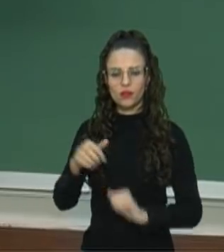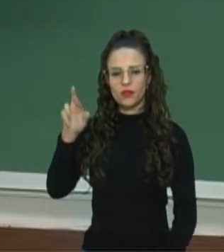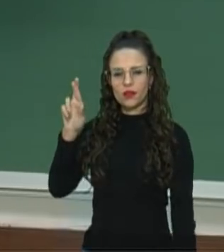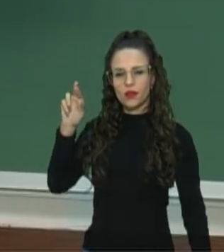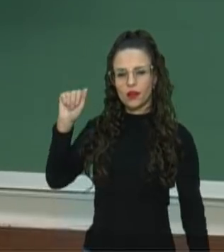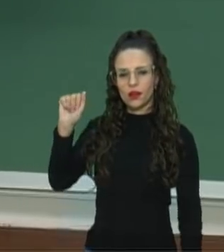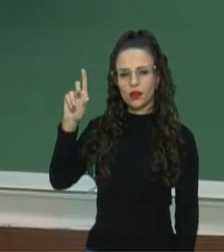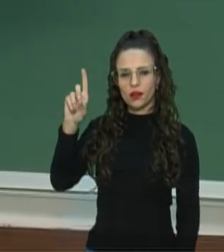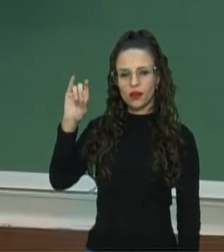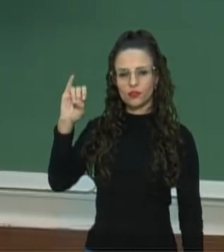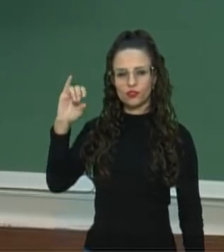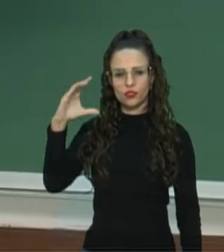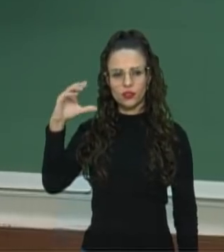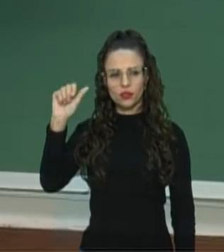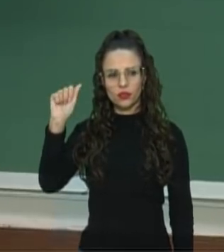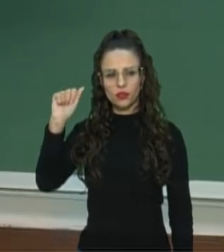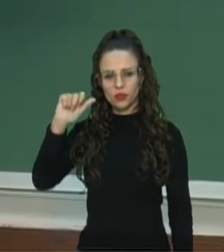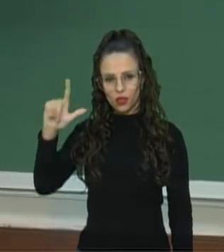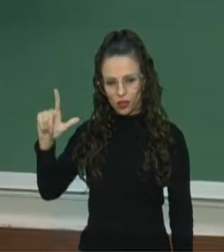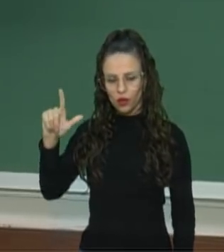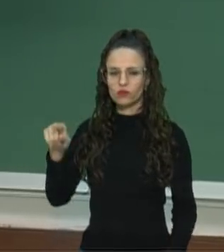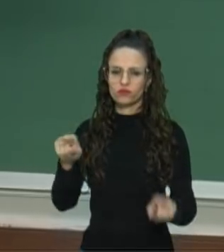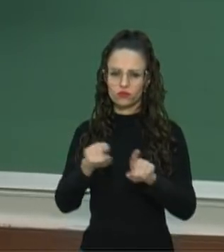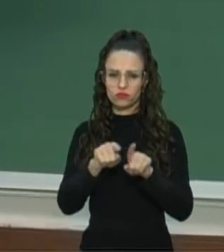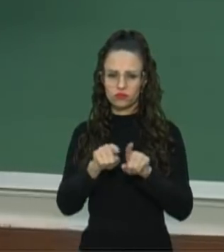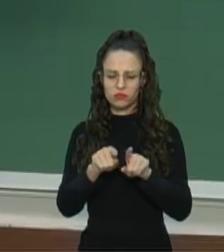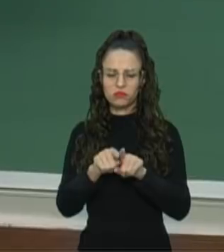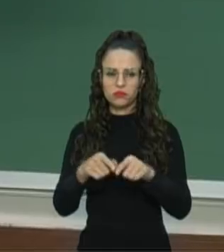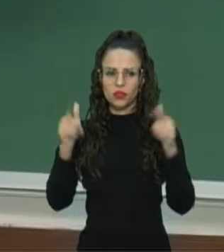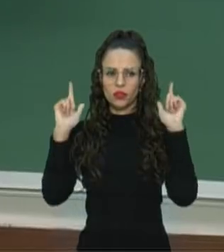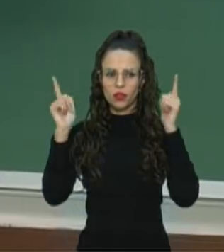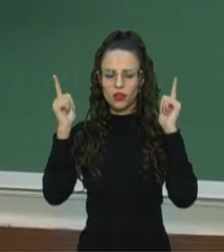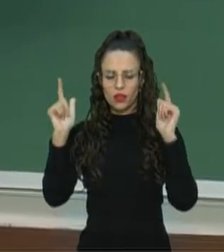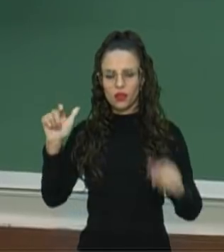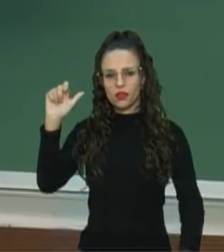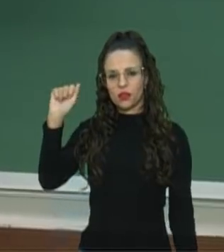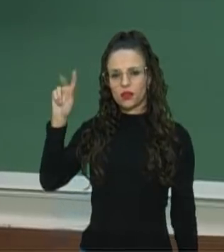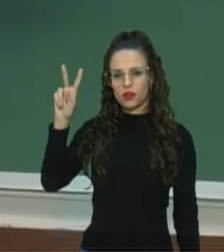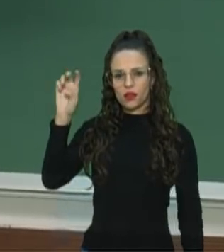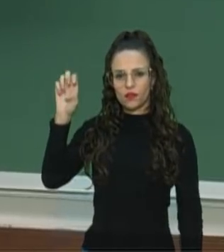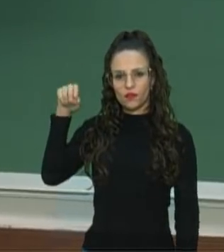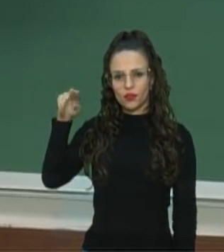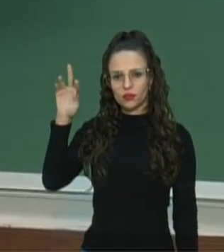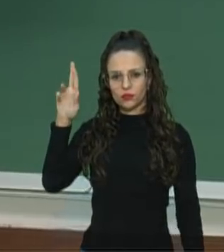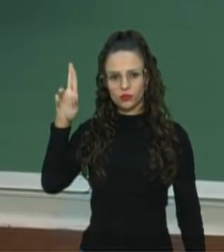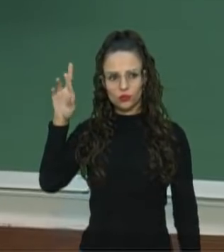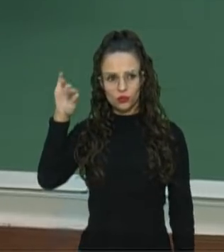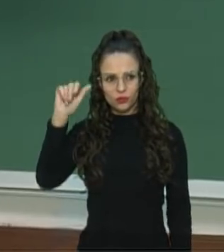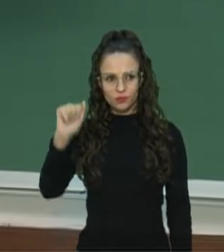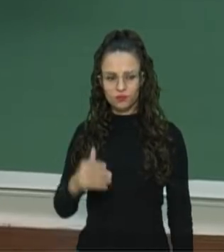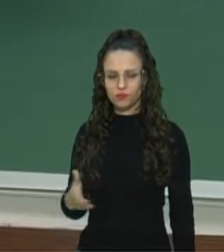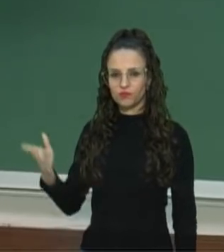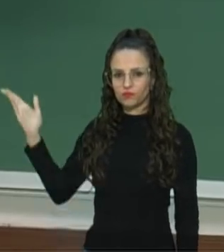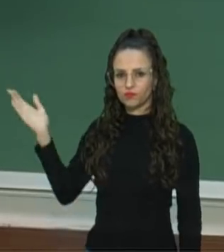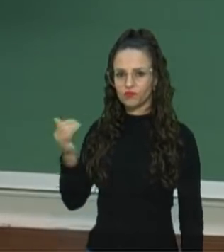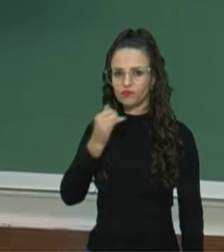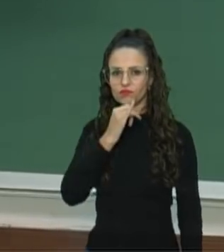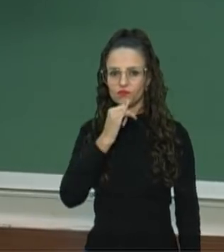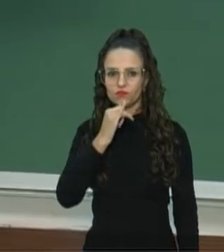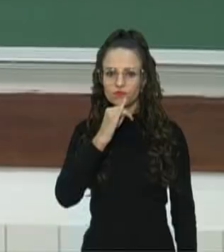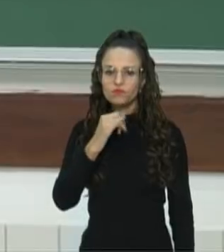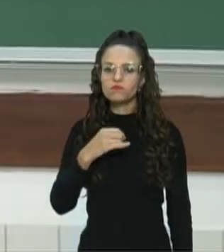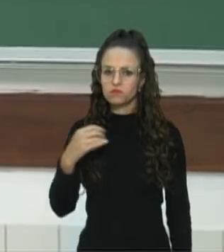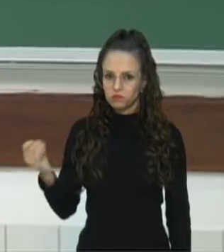radicais, né? Que está sendo retratado nessas duas animações. Na primeira delas nós temos um elemento essencial, bastante utilizado, que deve